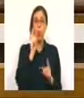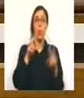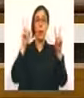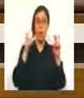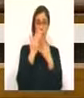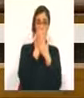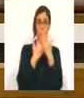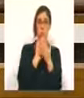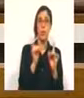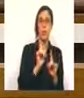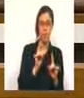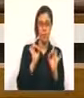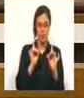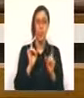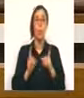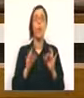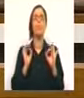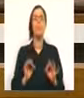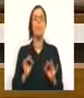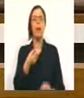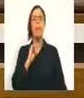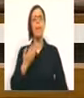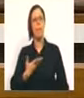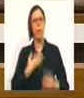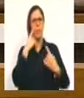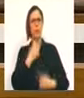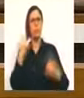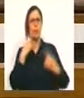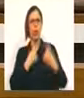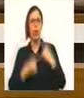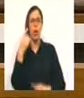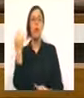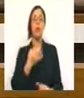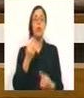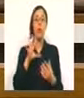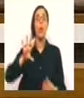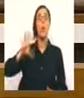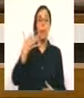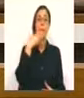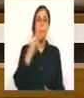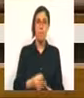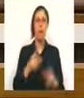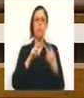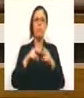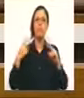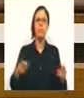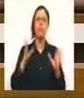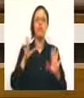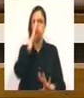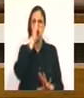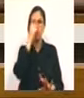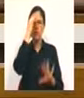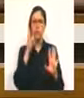não negociava, exatamente aquilo que o PSD denunciou e aquilo que para o país inteiro, autarcas, já foi lembrado